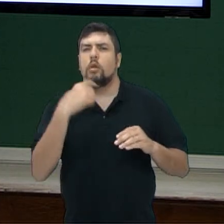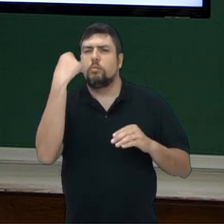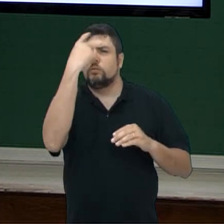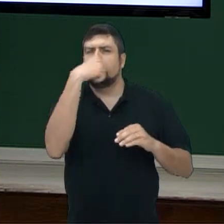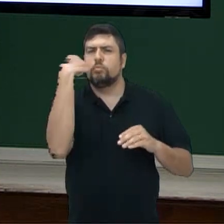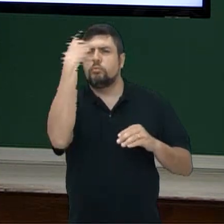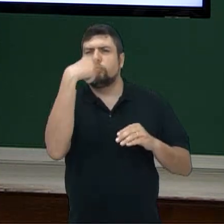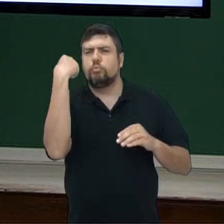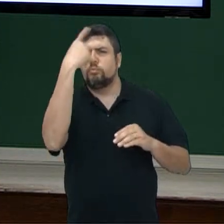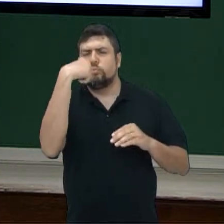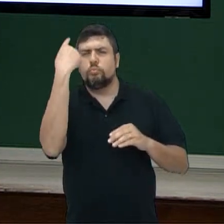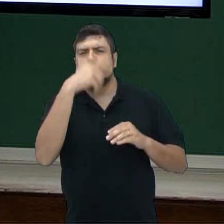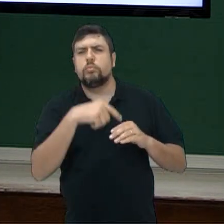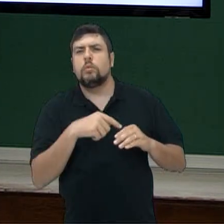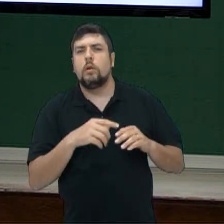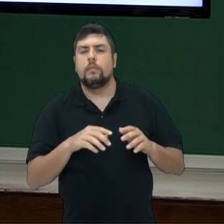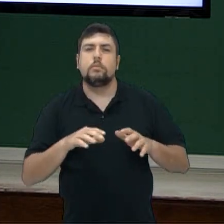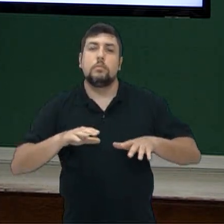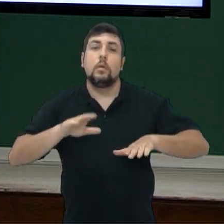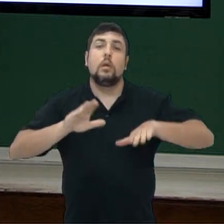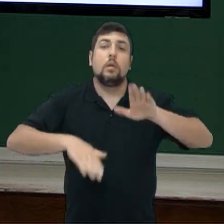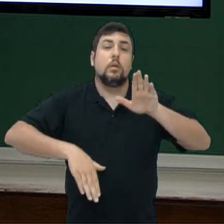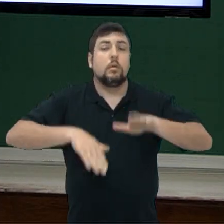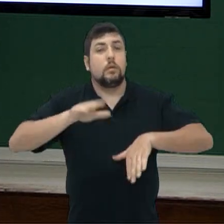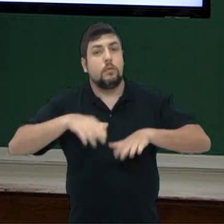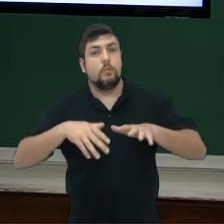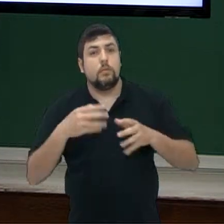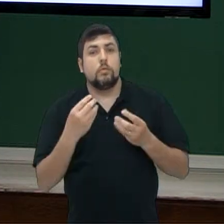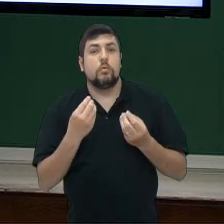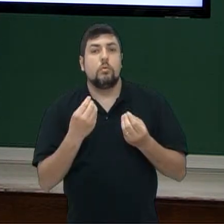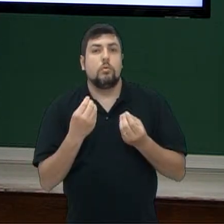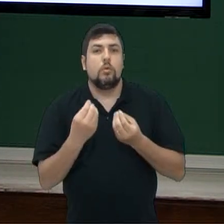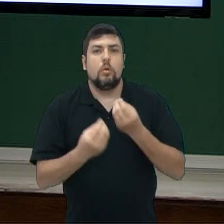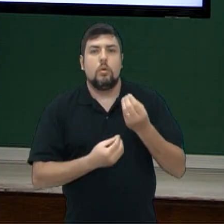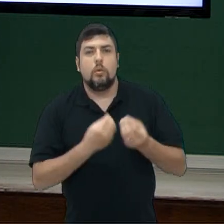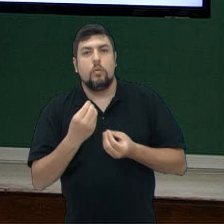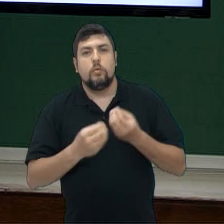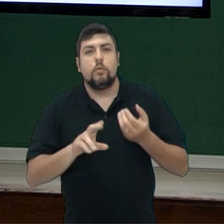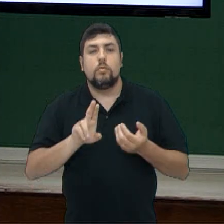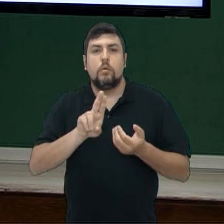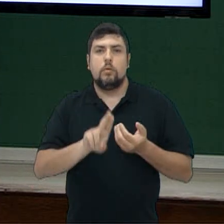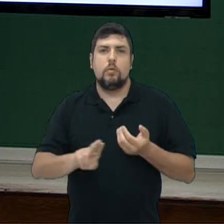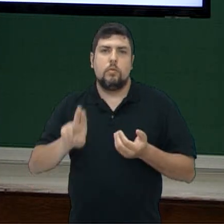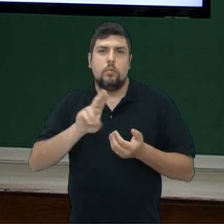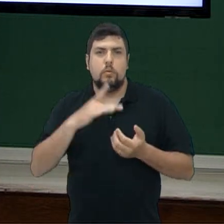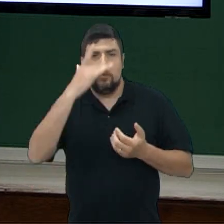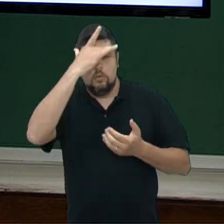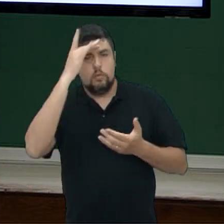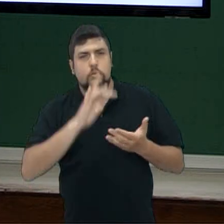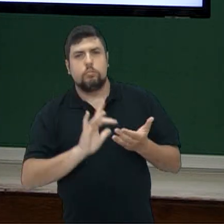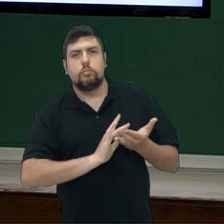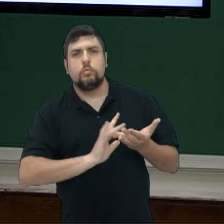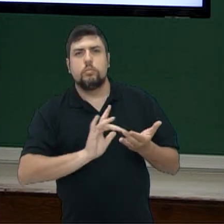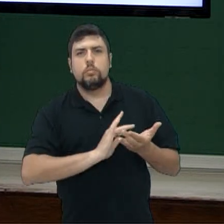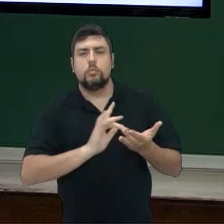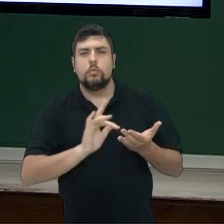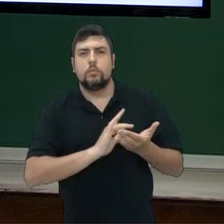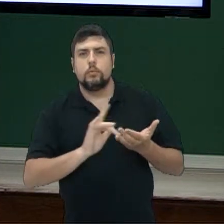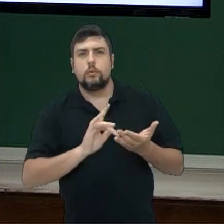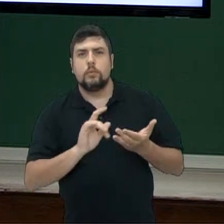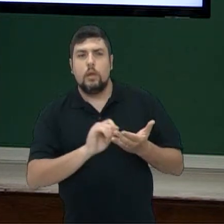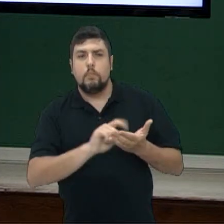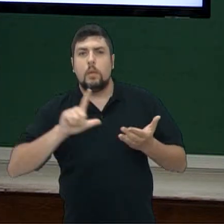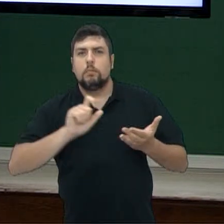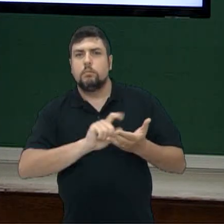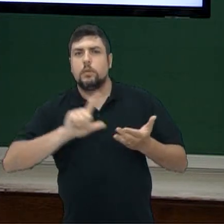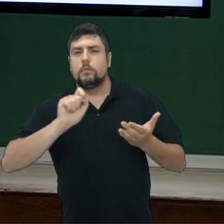bateria, aí vai depender muito da quantidade, de quanto a pessoa usa o celular, né? Não dá para a gente saber